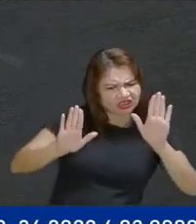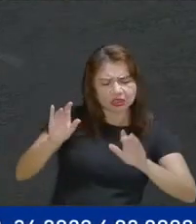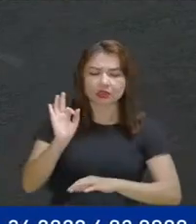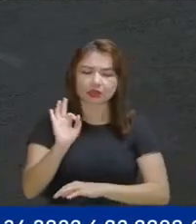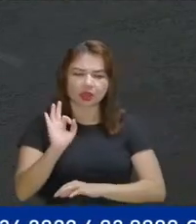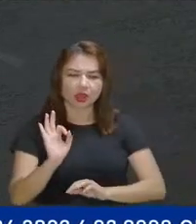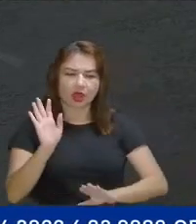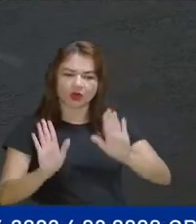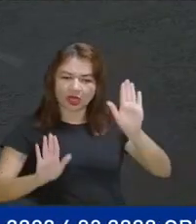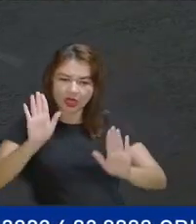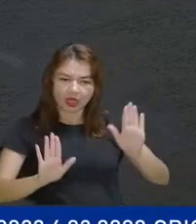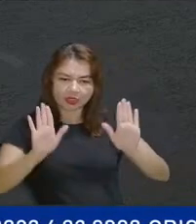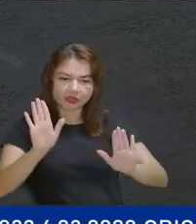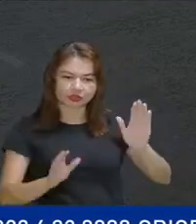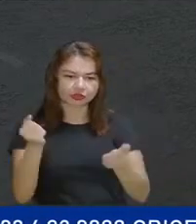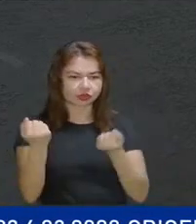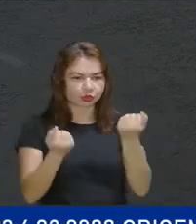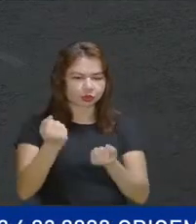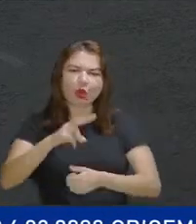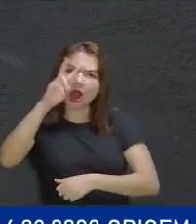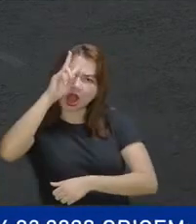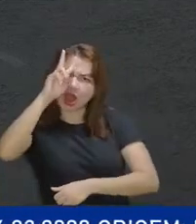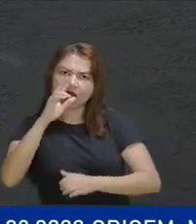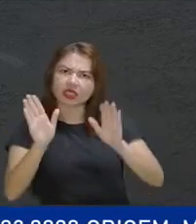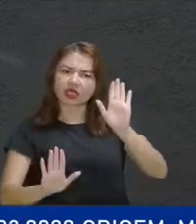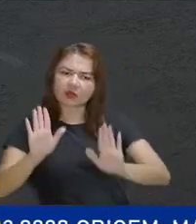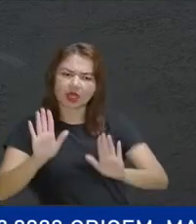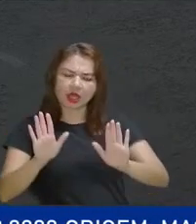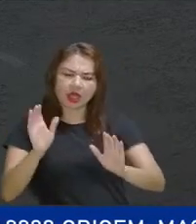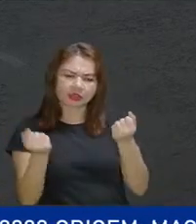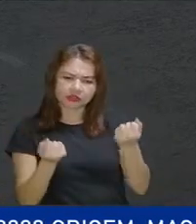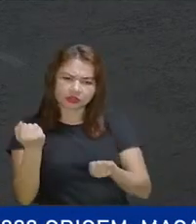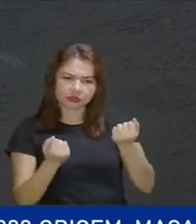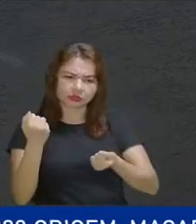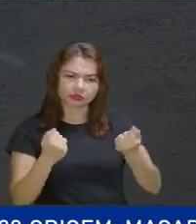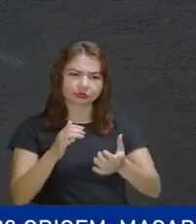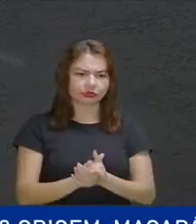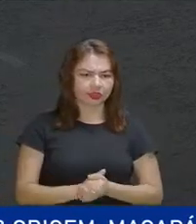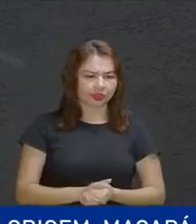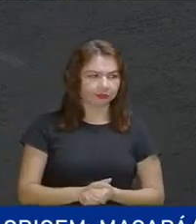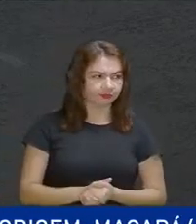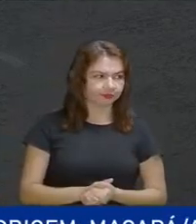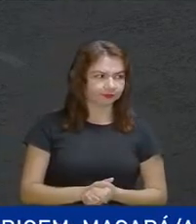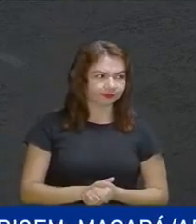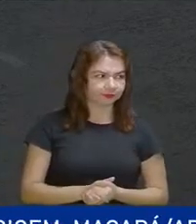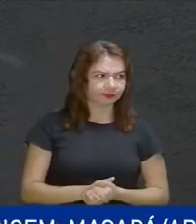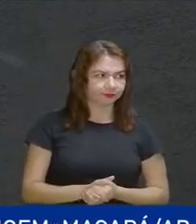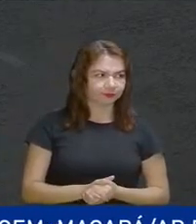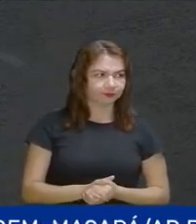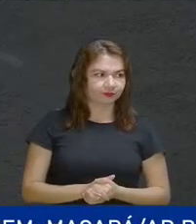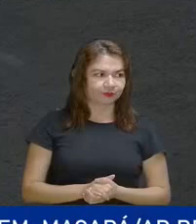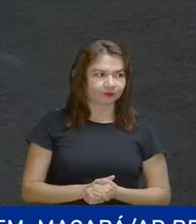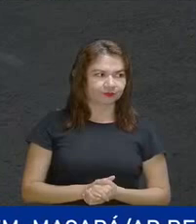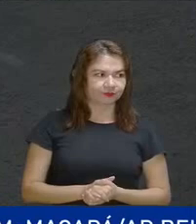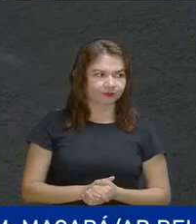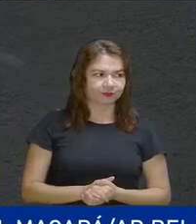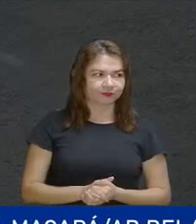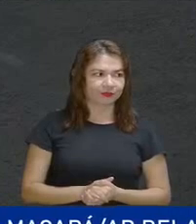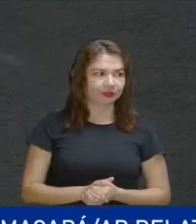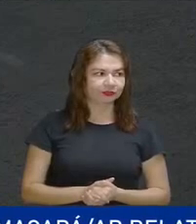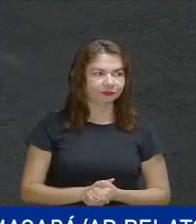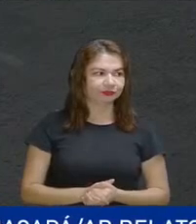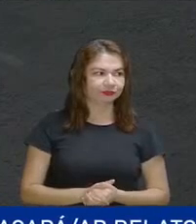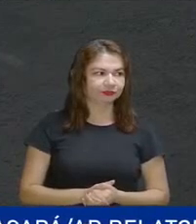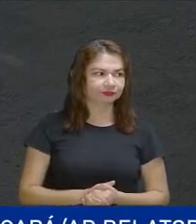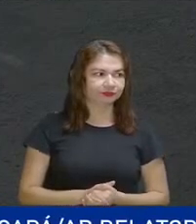Não, a licitação do carro, aquele carro branco, ela fez a Bita tirar, mano. Era no meu nome que eu ia tirar, eu que ia estar olhando essa bomba, mas deu tudo errado, eu não